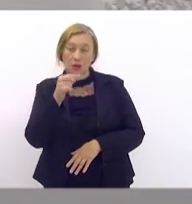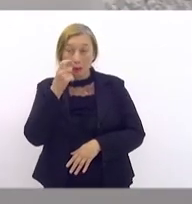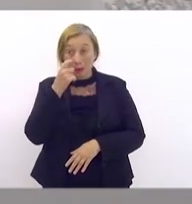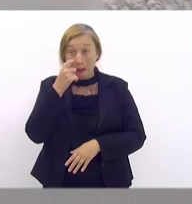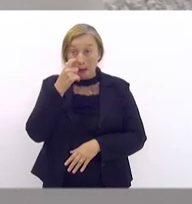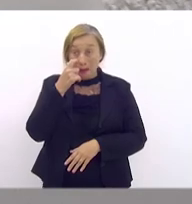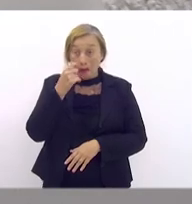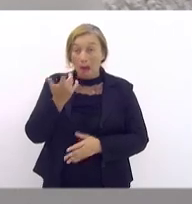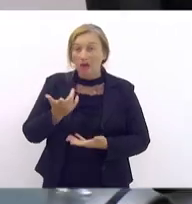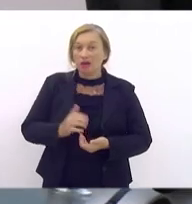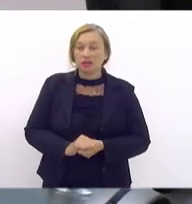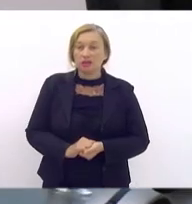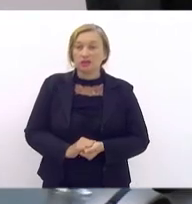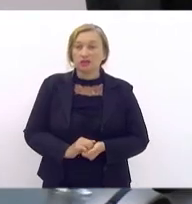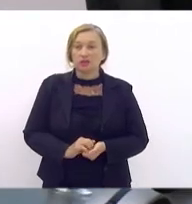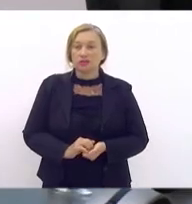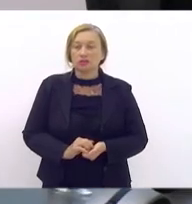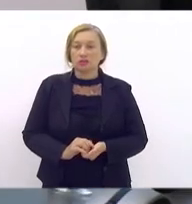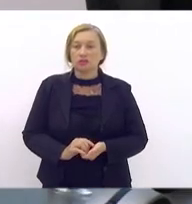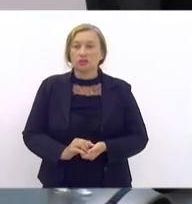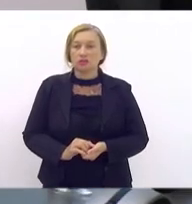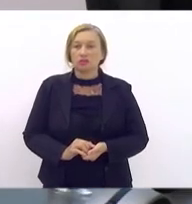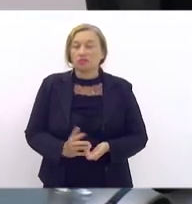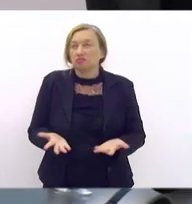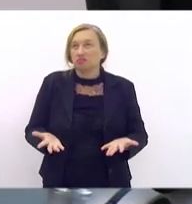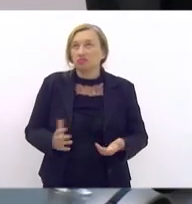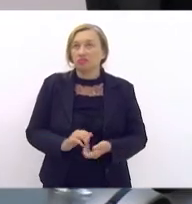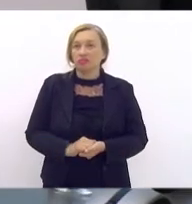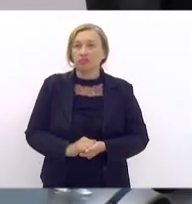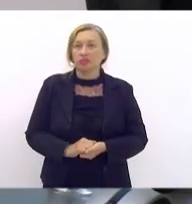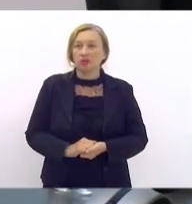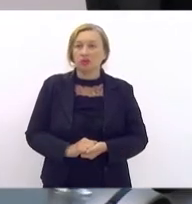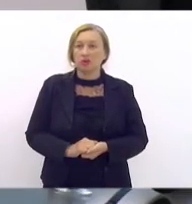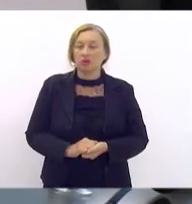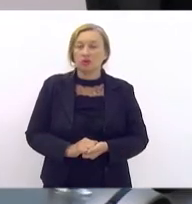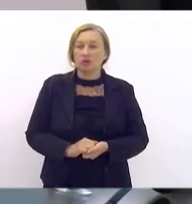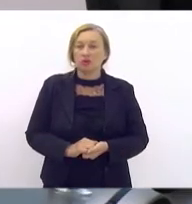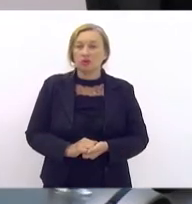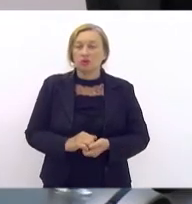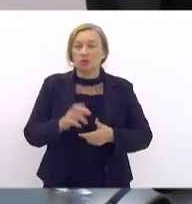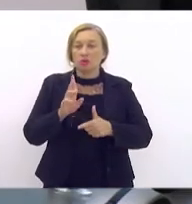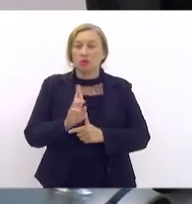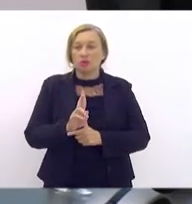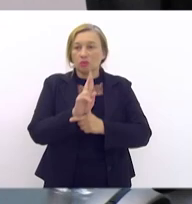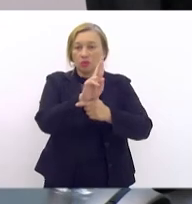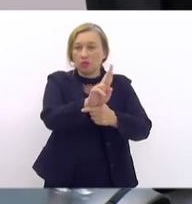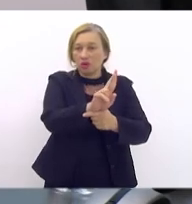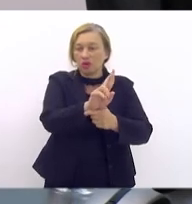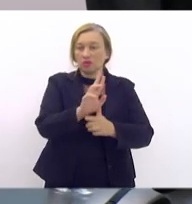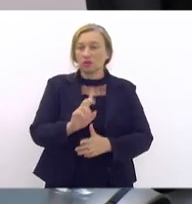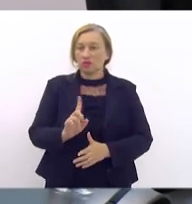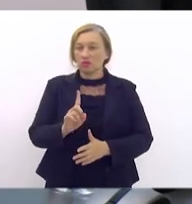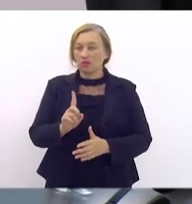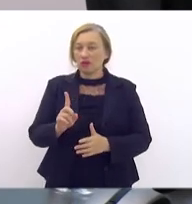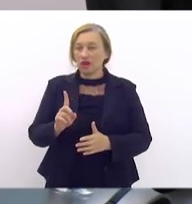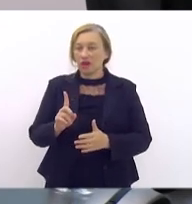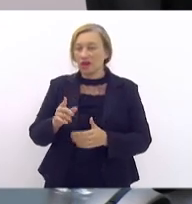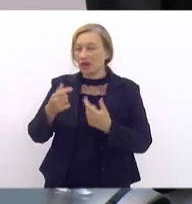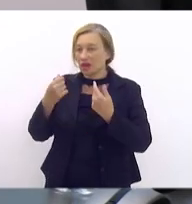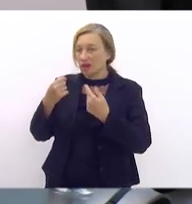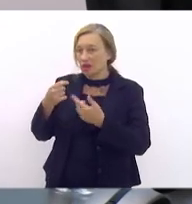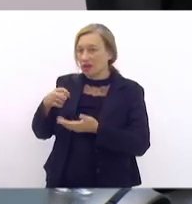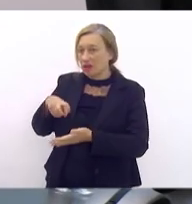não vamos um né sei lá um procurador não vai questionar a prova